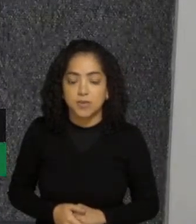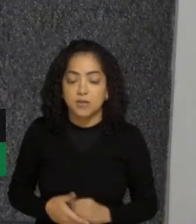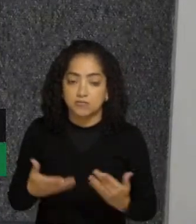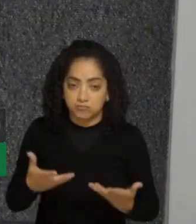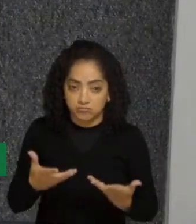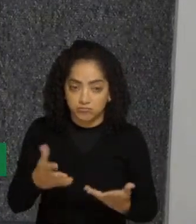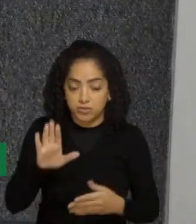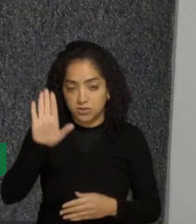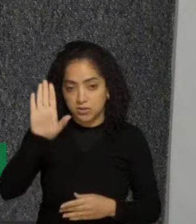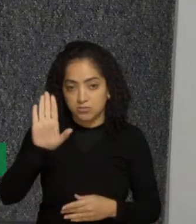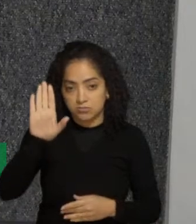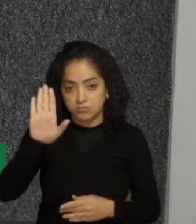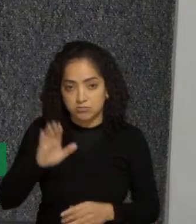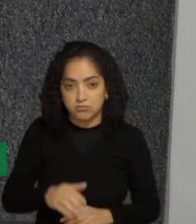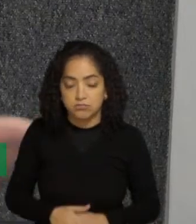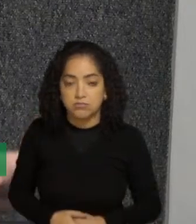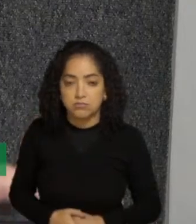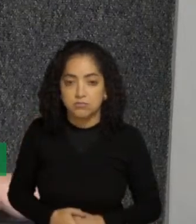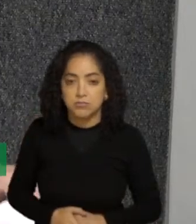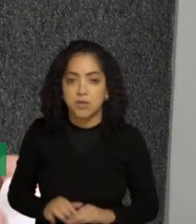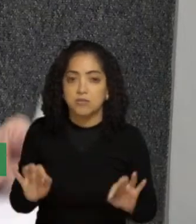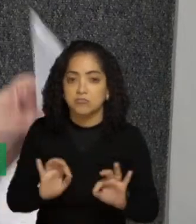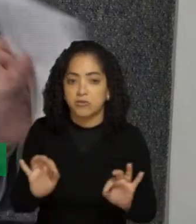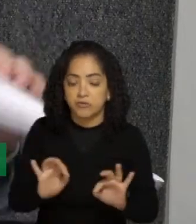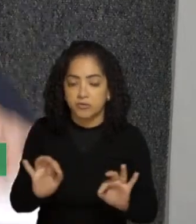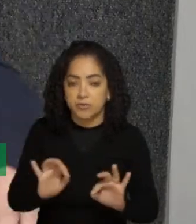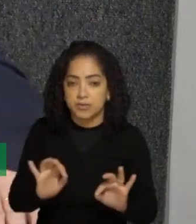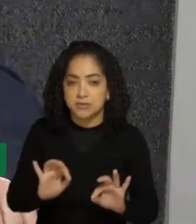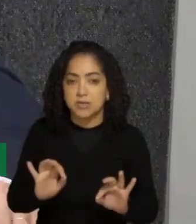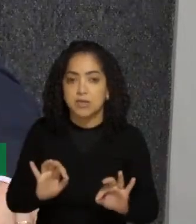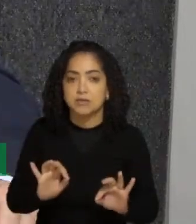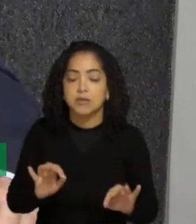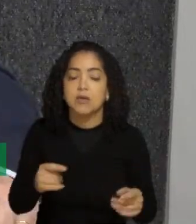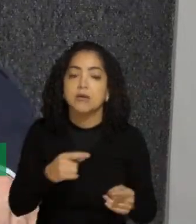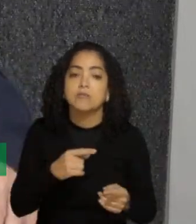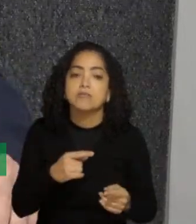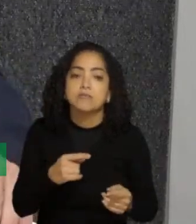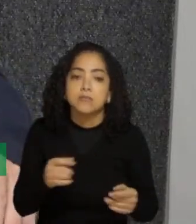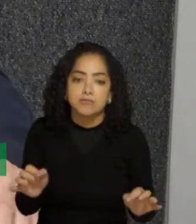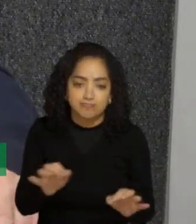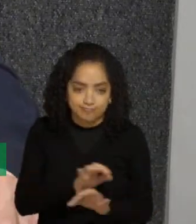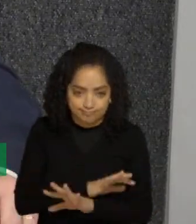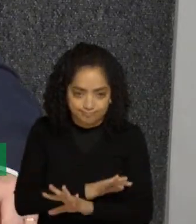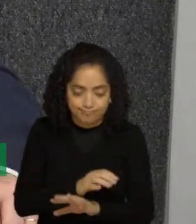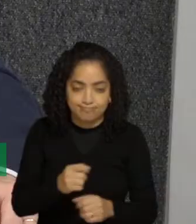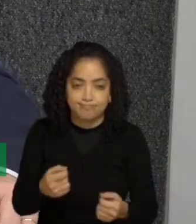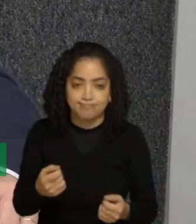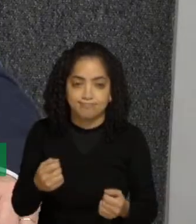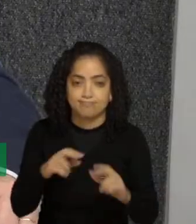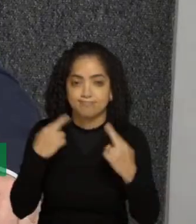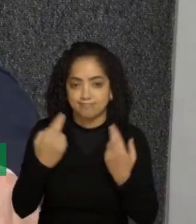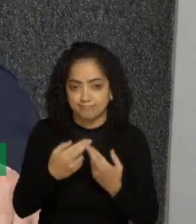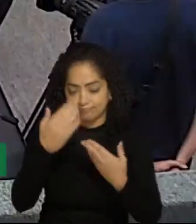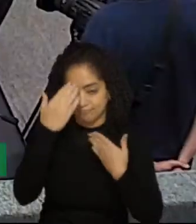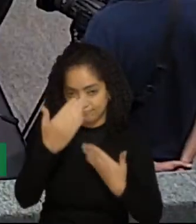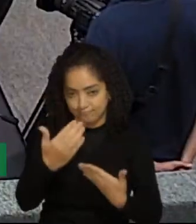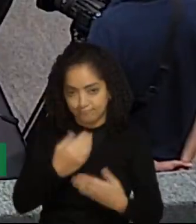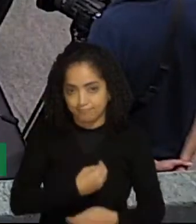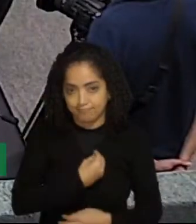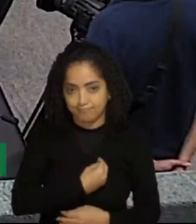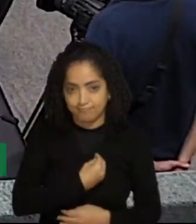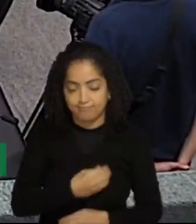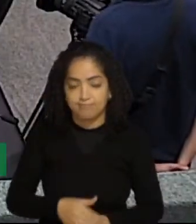pronunciar não havendo mais a tratar declaro encerrada a presente reunião Muito obrigado a